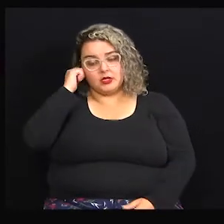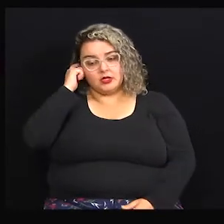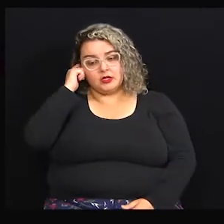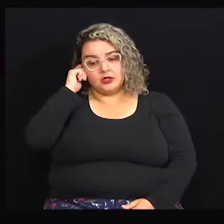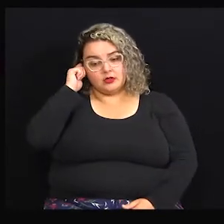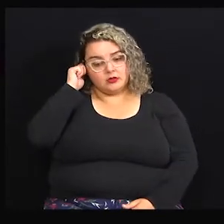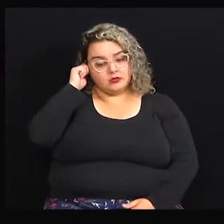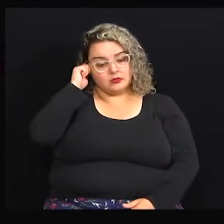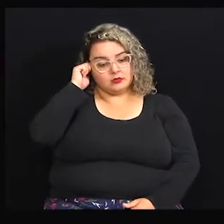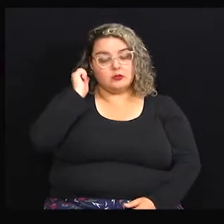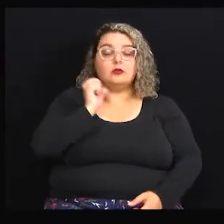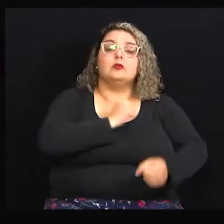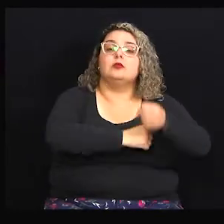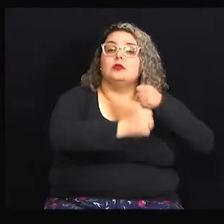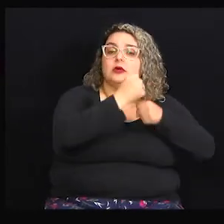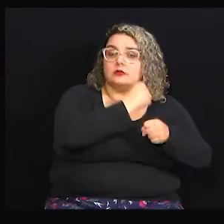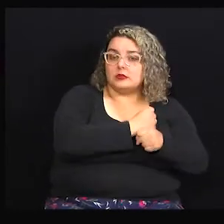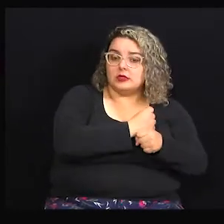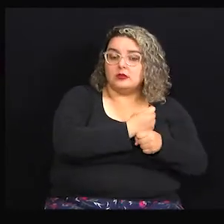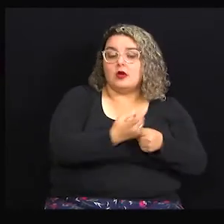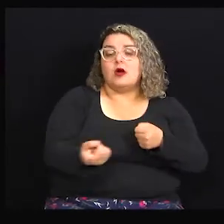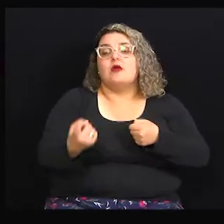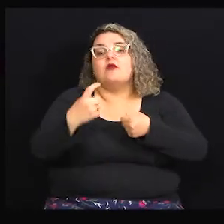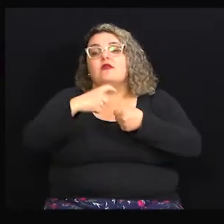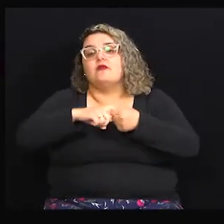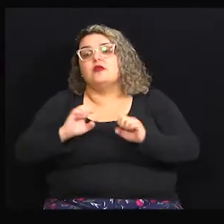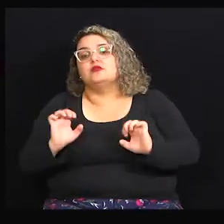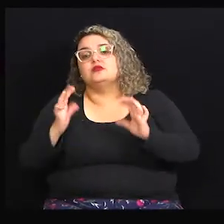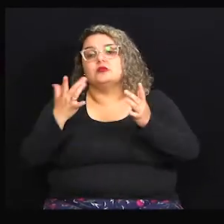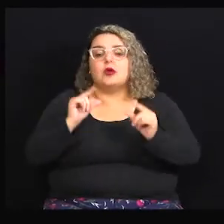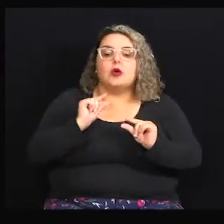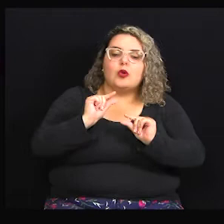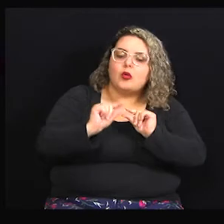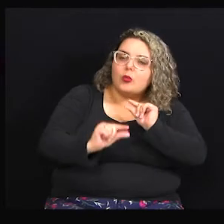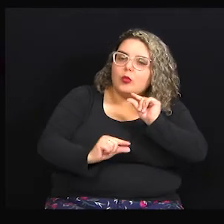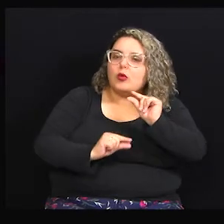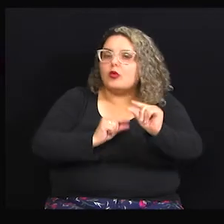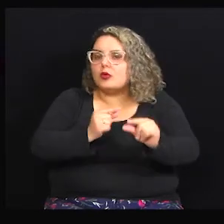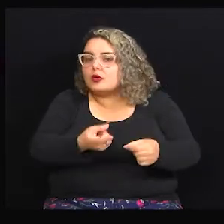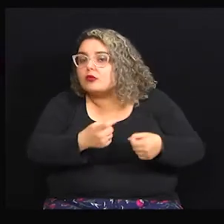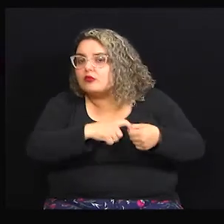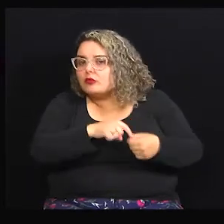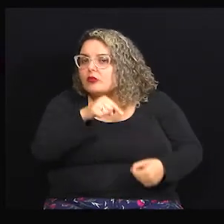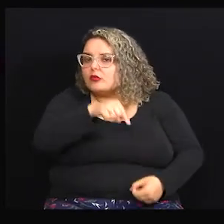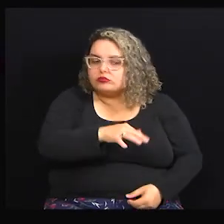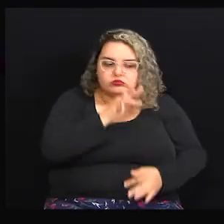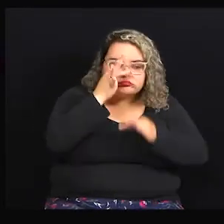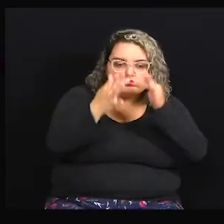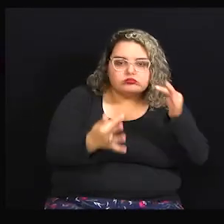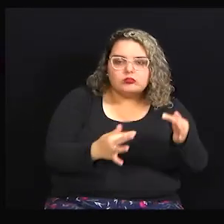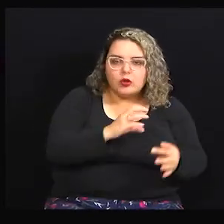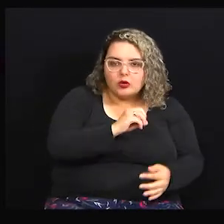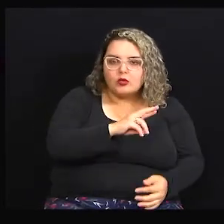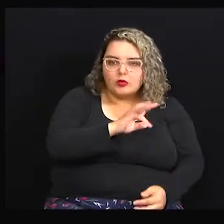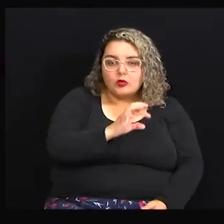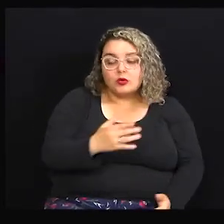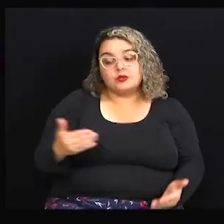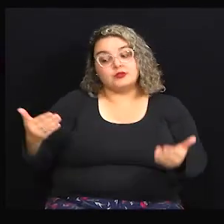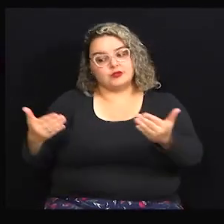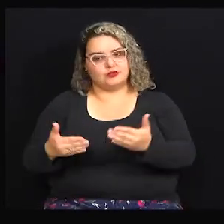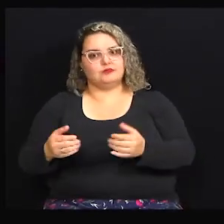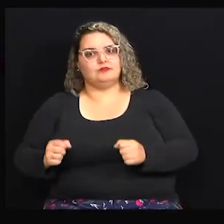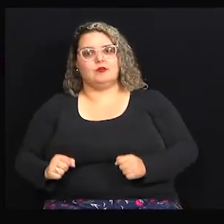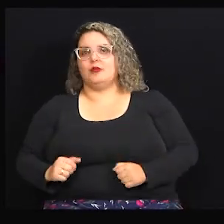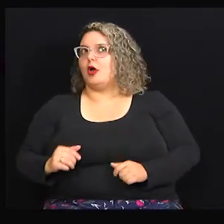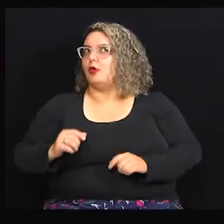agora o ano passado com a retomada dos eventos ela voltou aos poucos e esse ano ela tá no auge